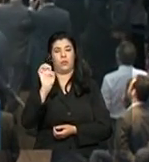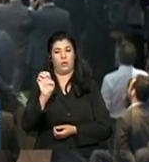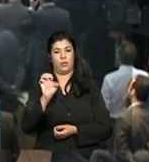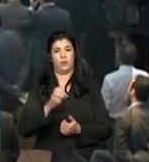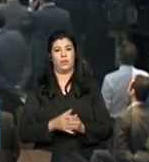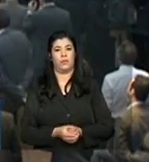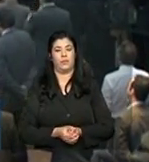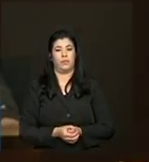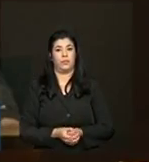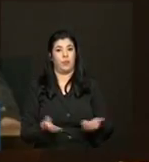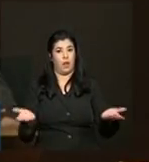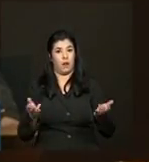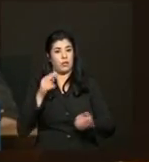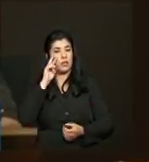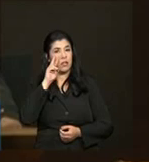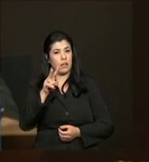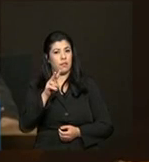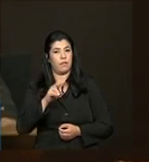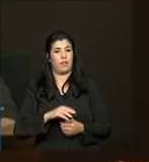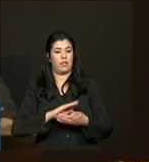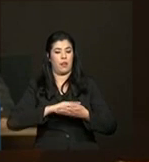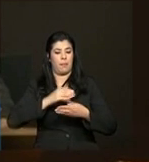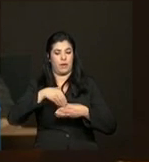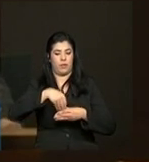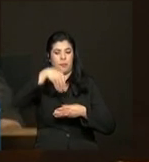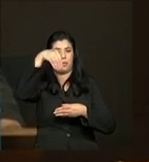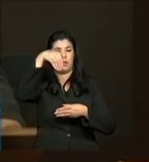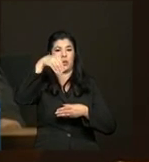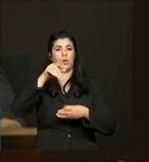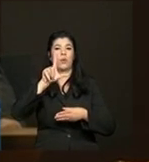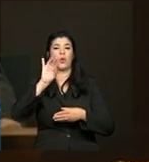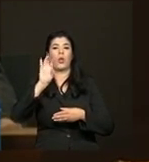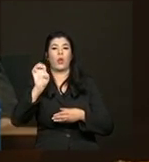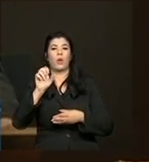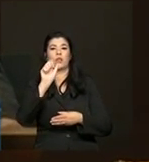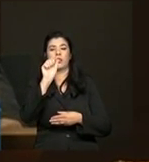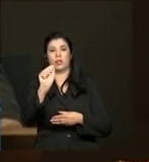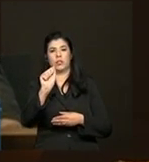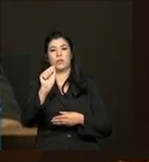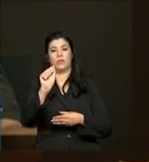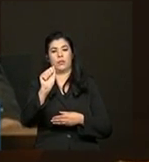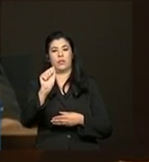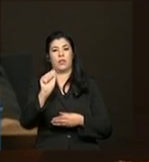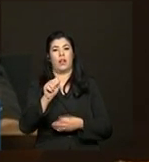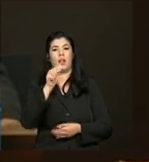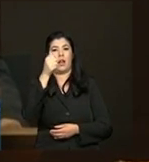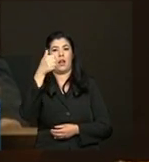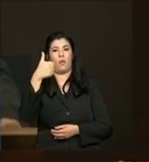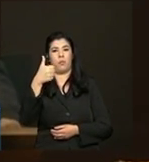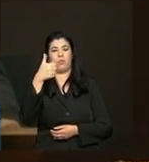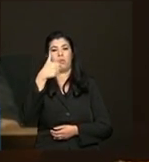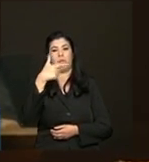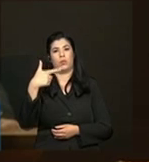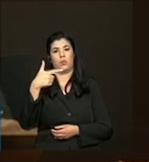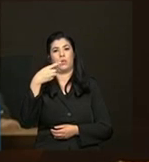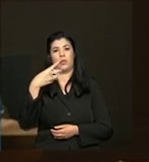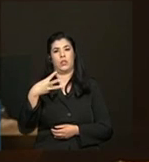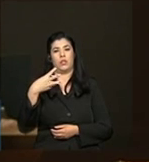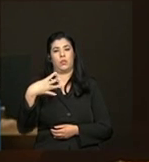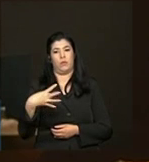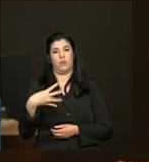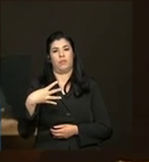resultado da abertura dos envelopes para o leilão do lote A e sublotes A1, A2, A3 e A4.